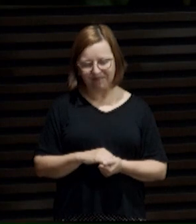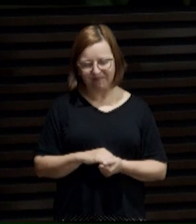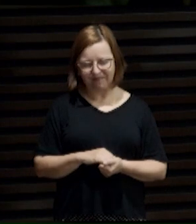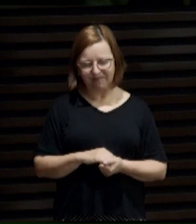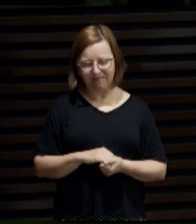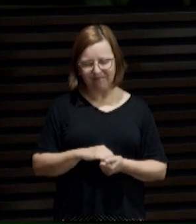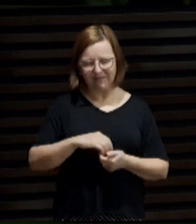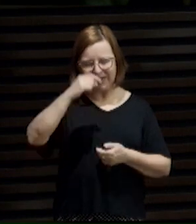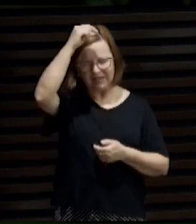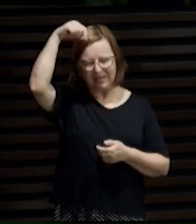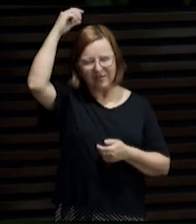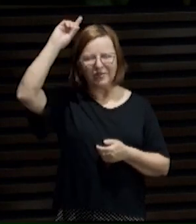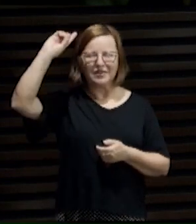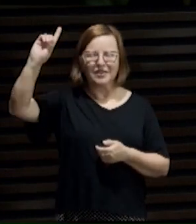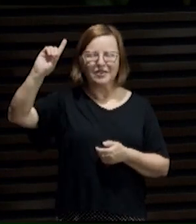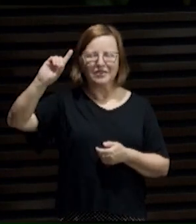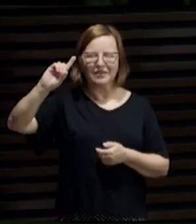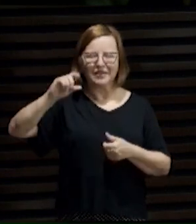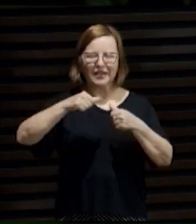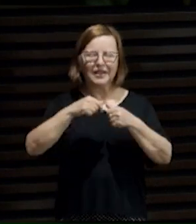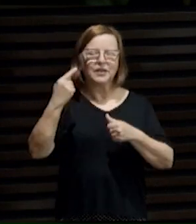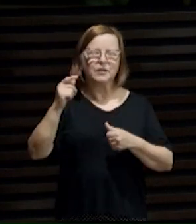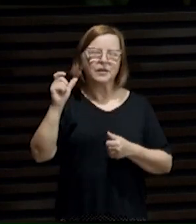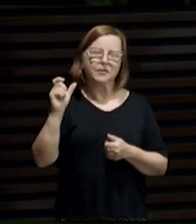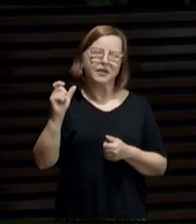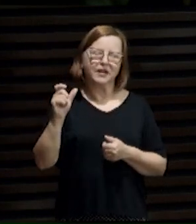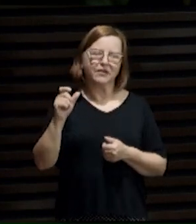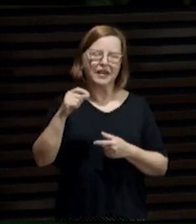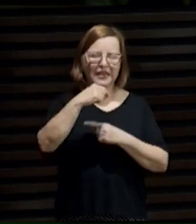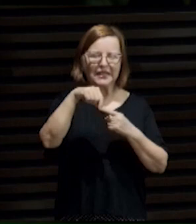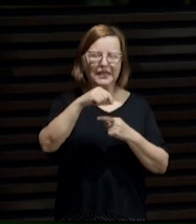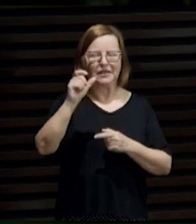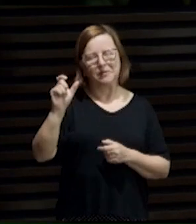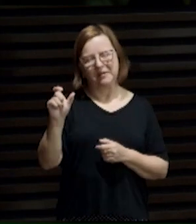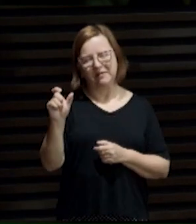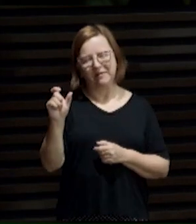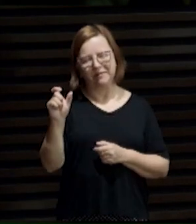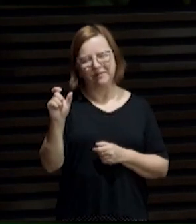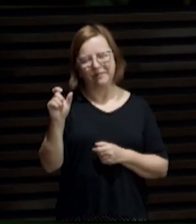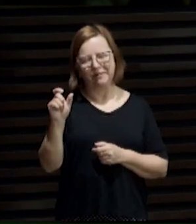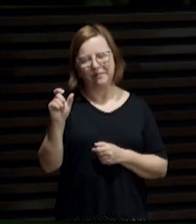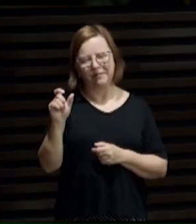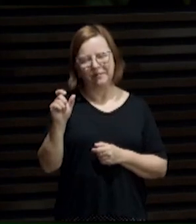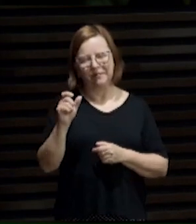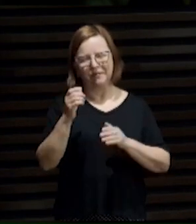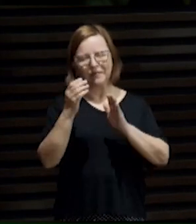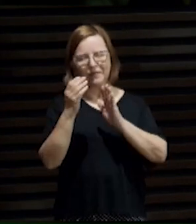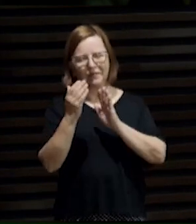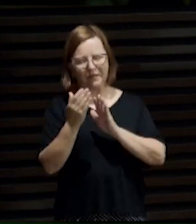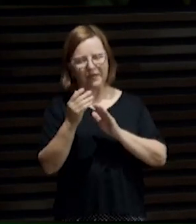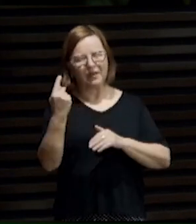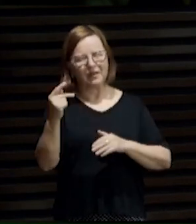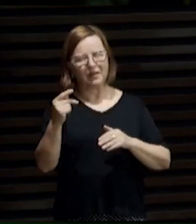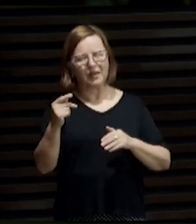Santo Deus, aqui está a tua palavra, santa e bendita palavra. E diante de mim o teu